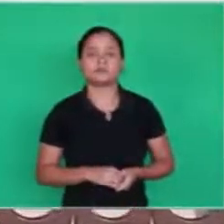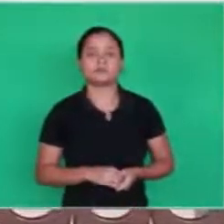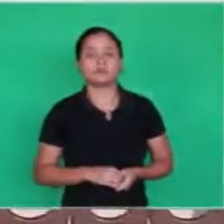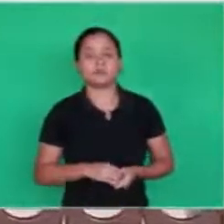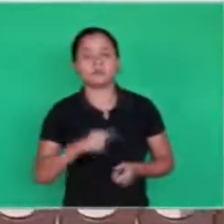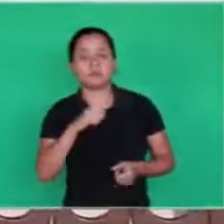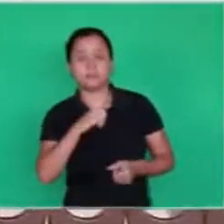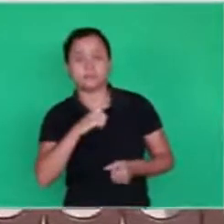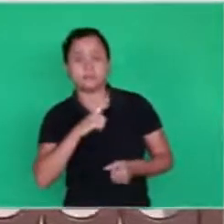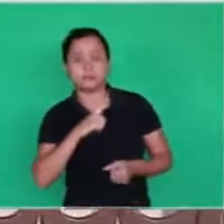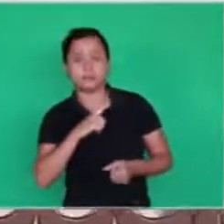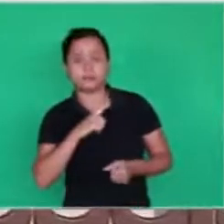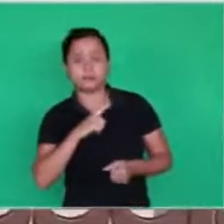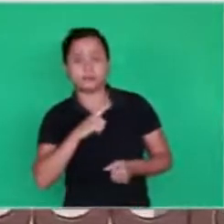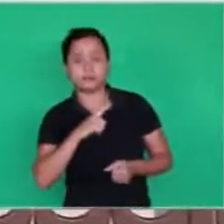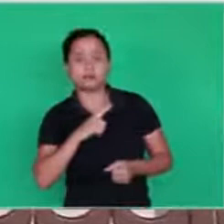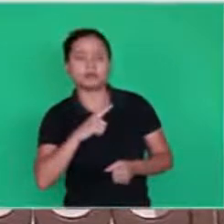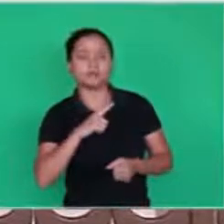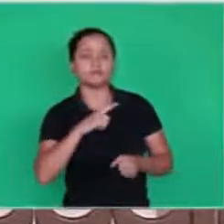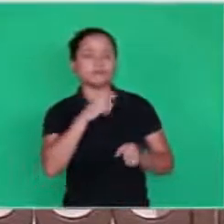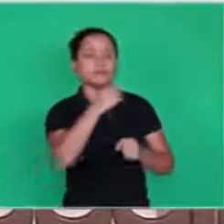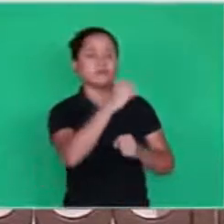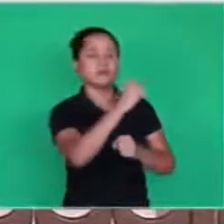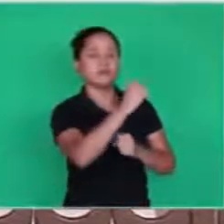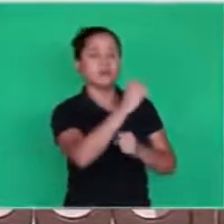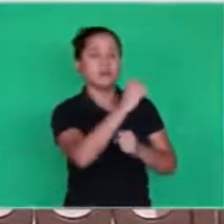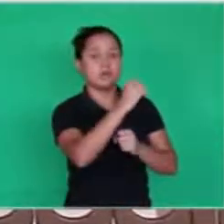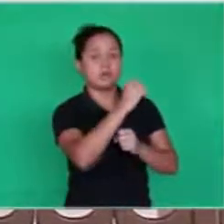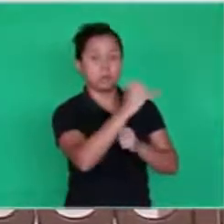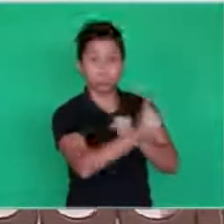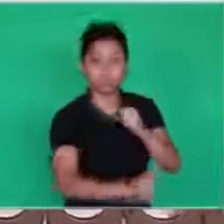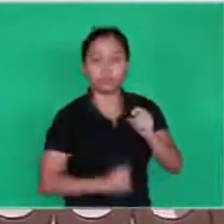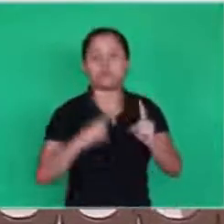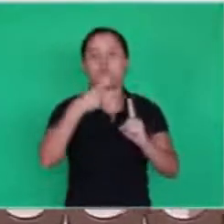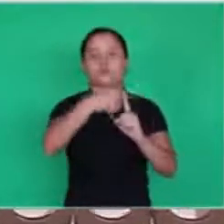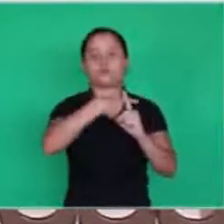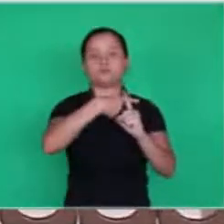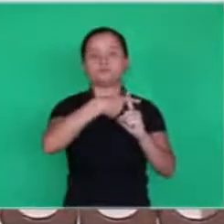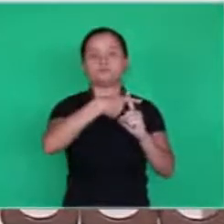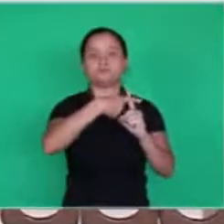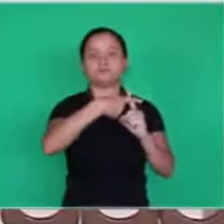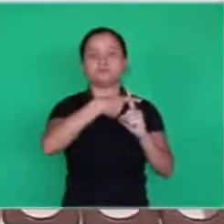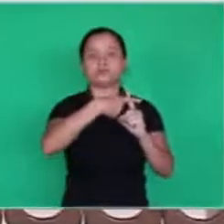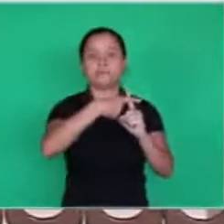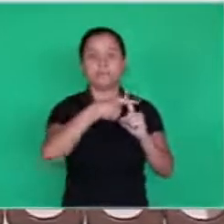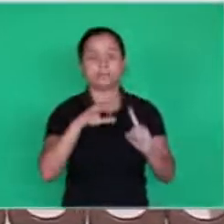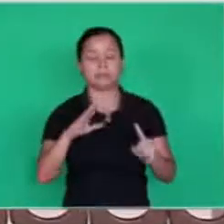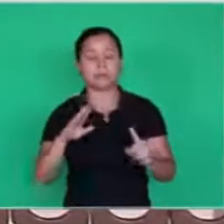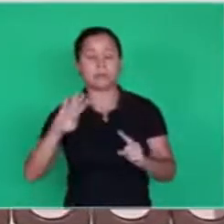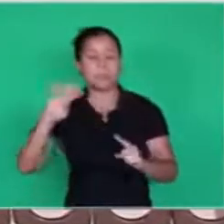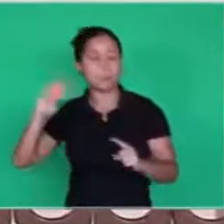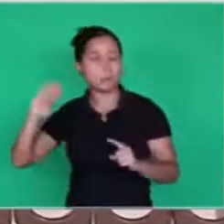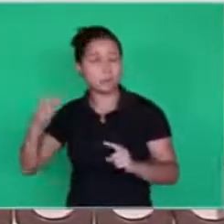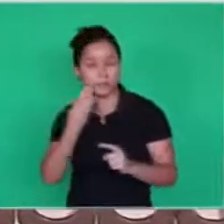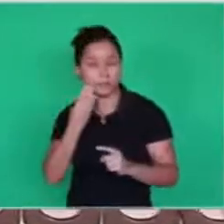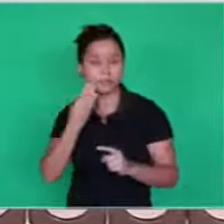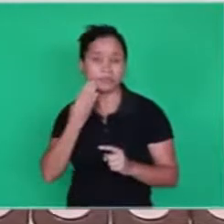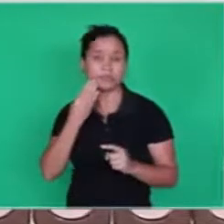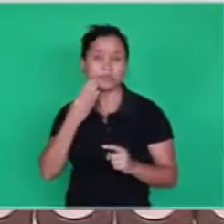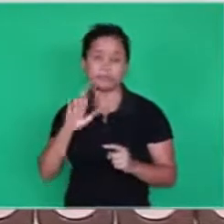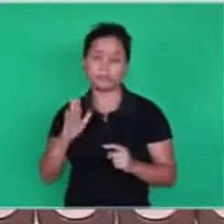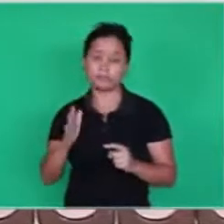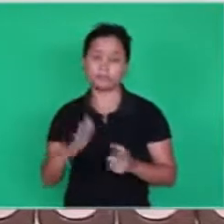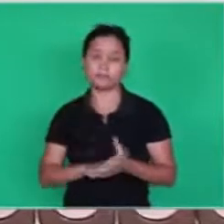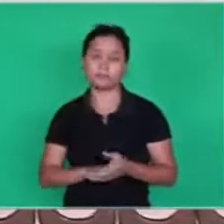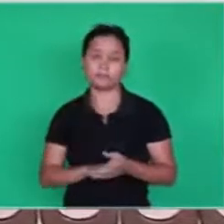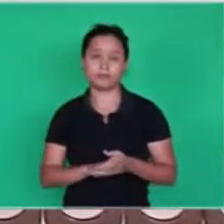é um elemento que está em volta do átomo. Ele dá bilhões, observem, bilhões de volta